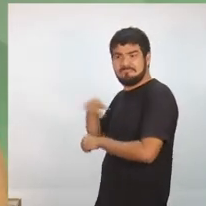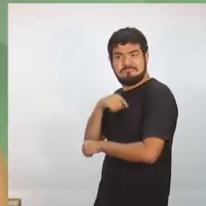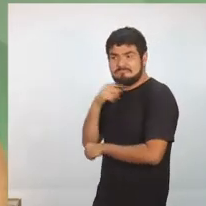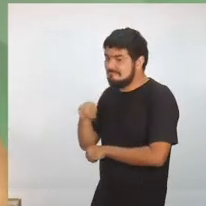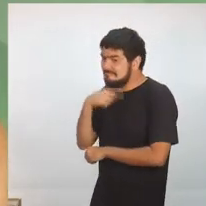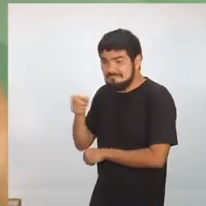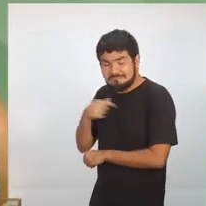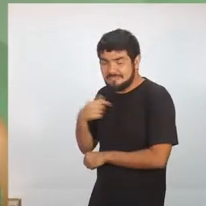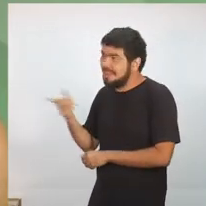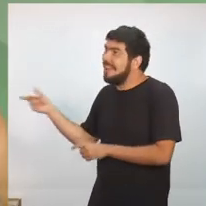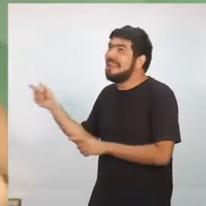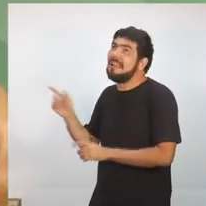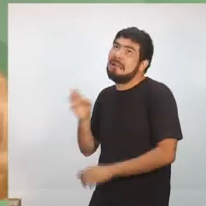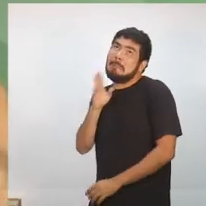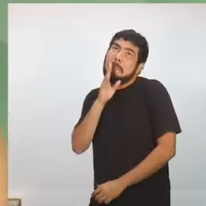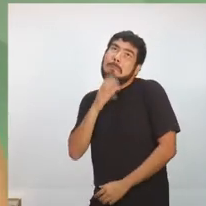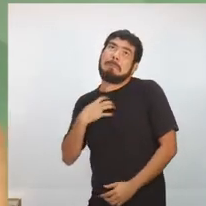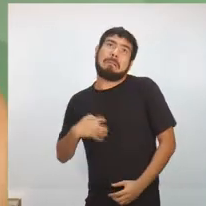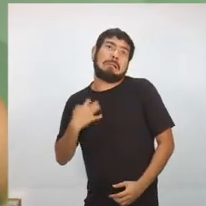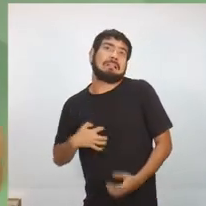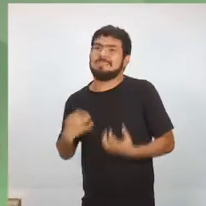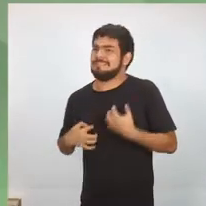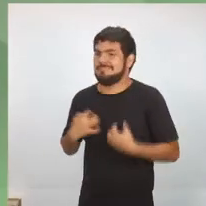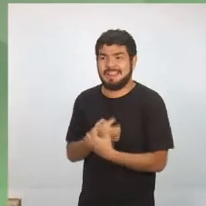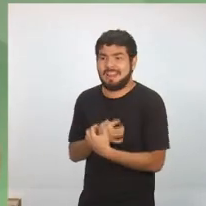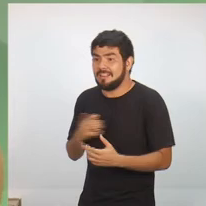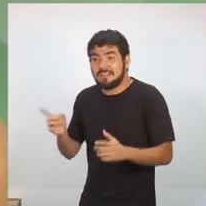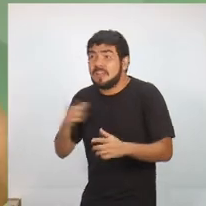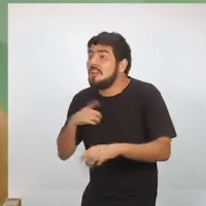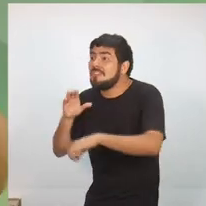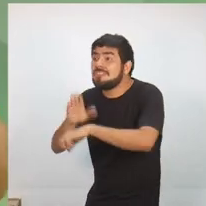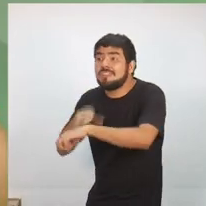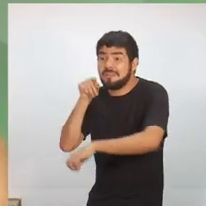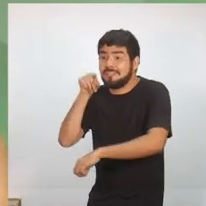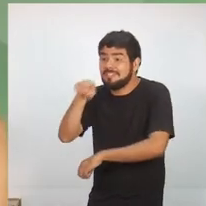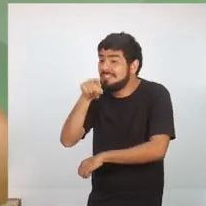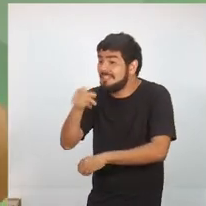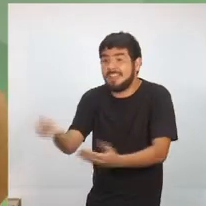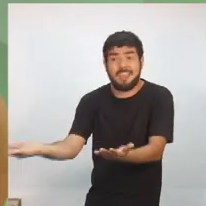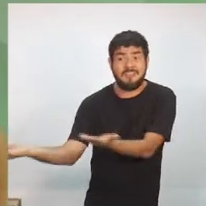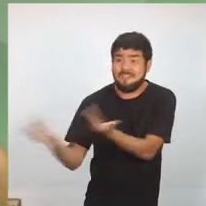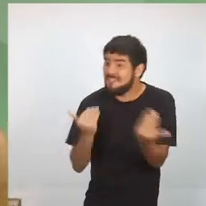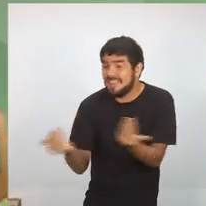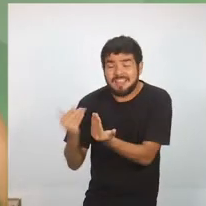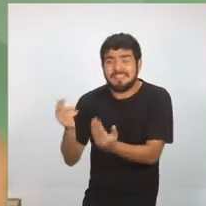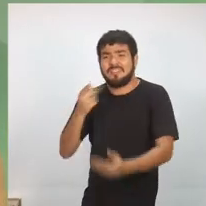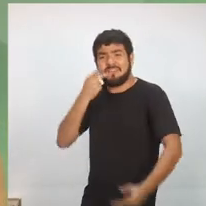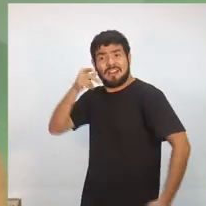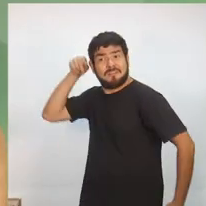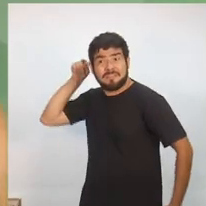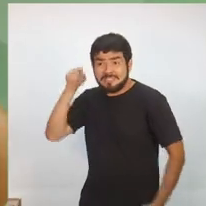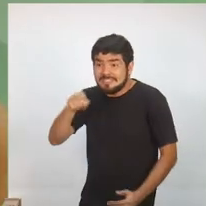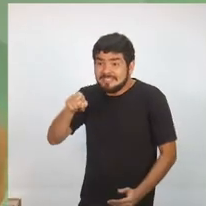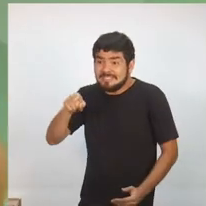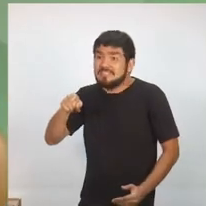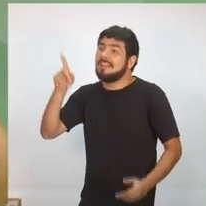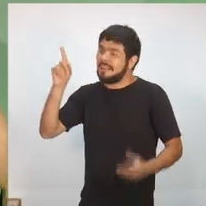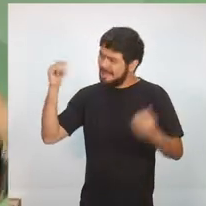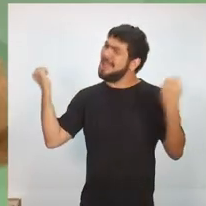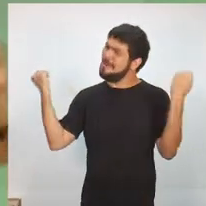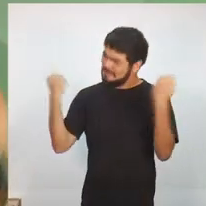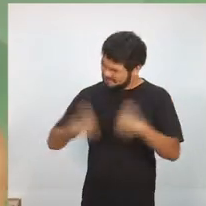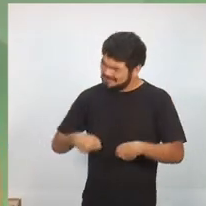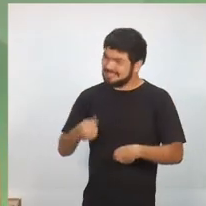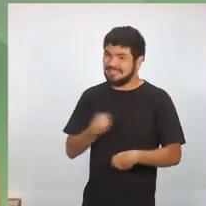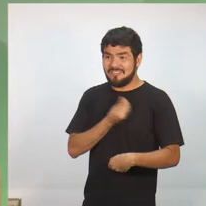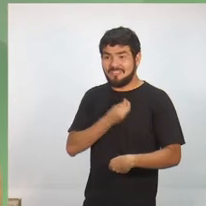que não se conformam, é por isso que estão desesperados. E eu quero te chamar, eu quero te conclamar, eu quero dizer para você, é possível se